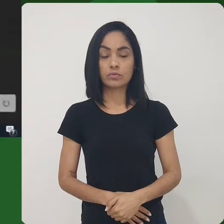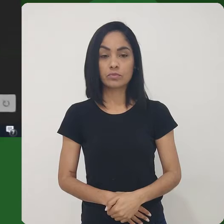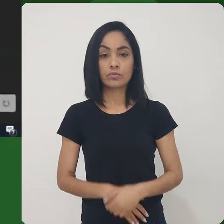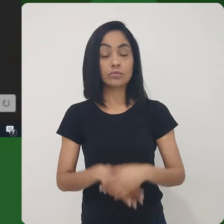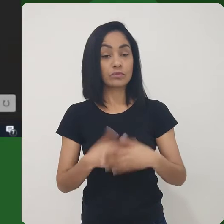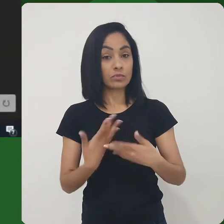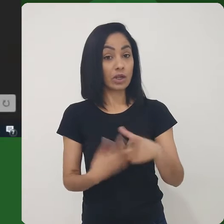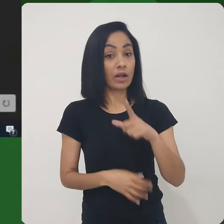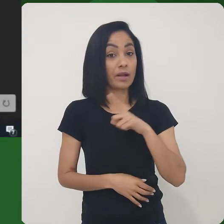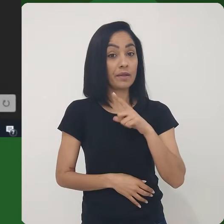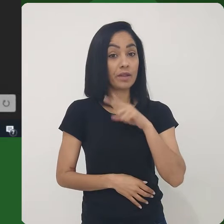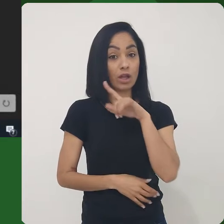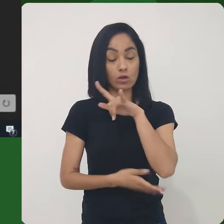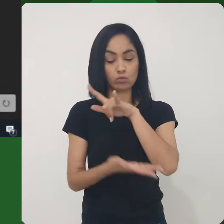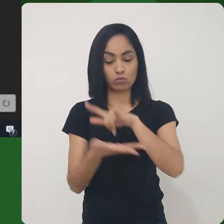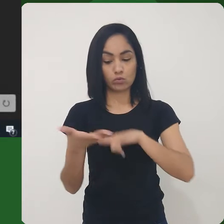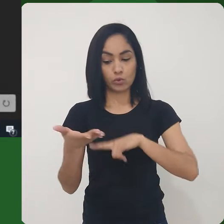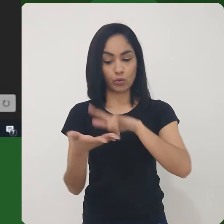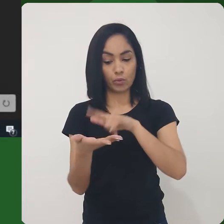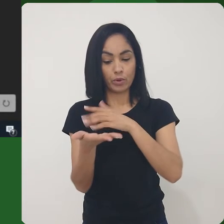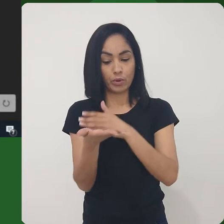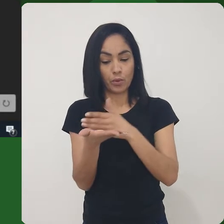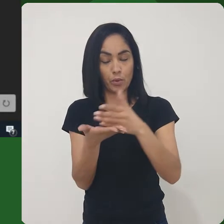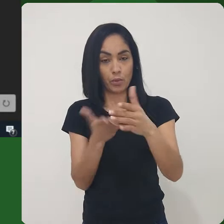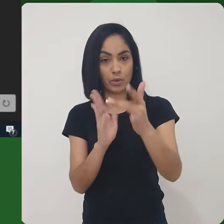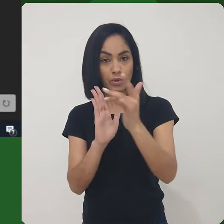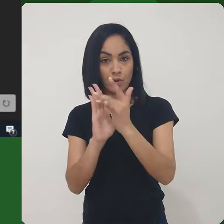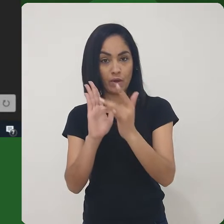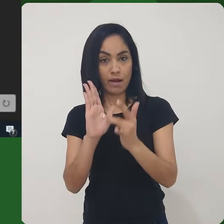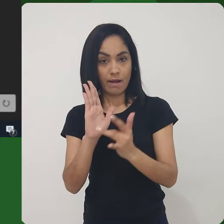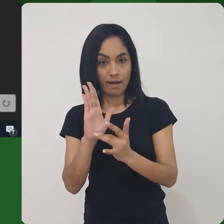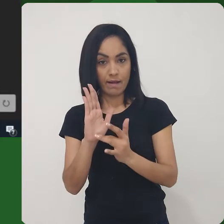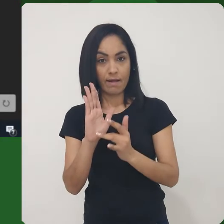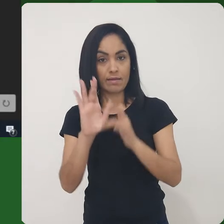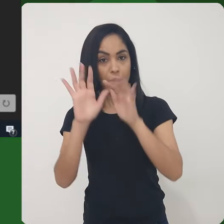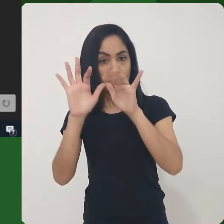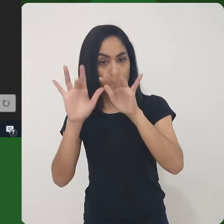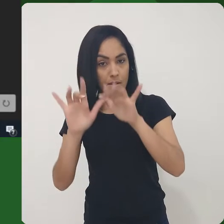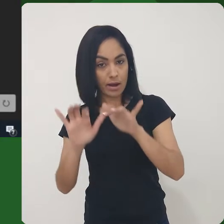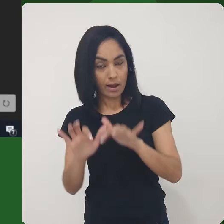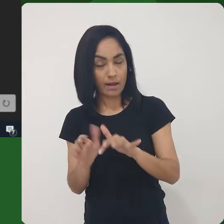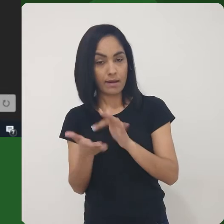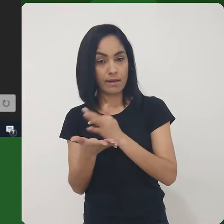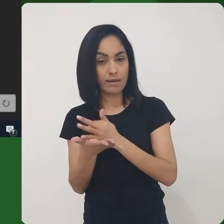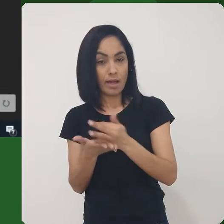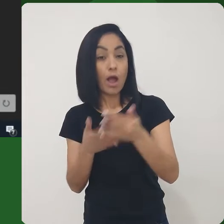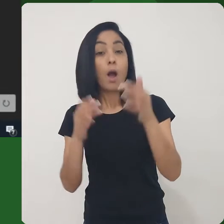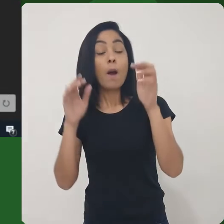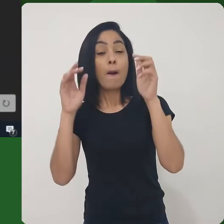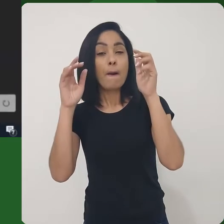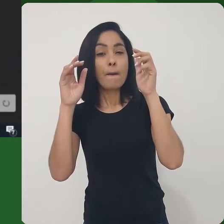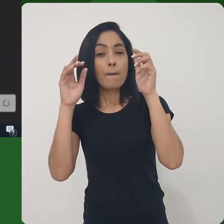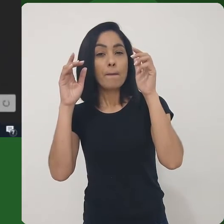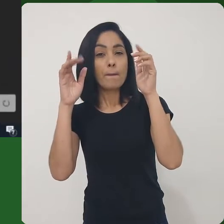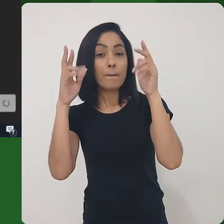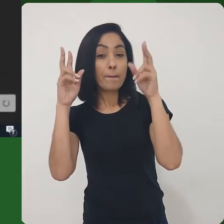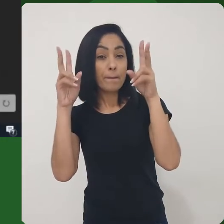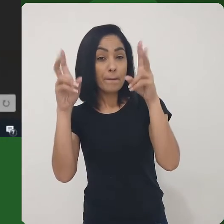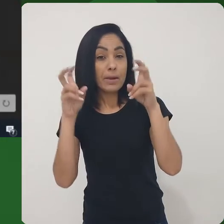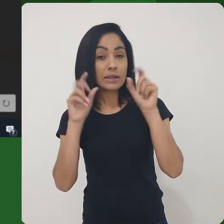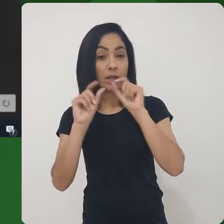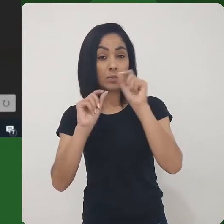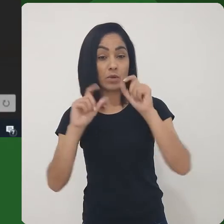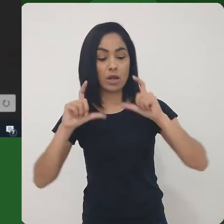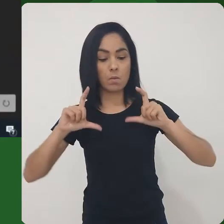Então, nós temos aqui, ó, né, iniciou-se aqui a ata, o texto, então vocês estão percebendo, ó, que é um